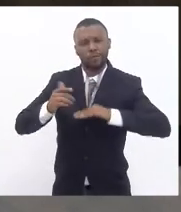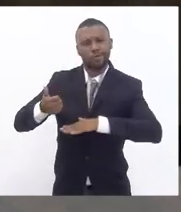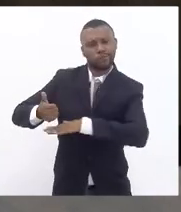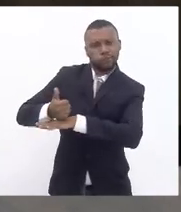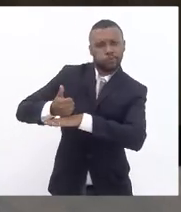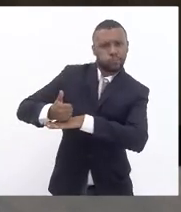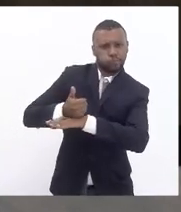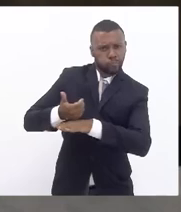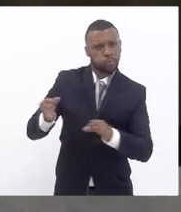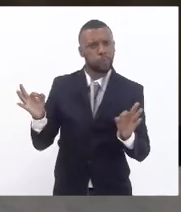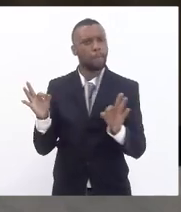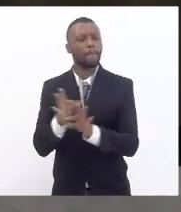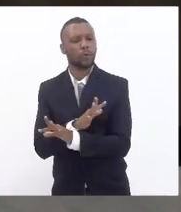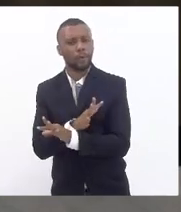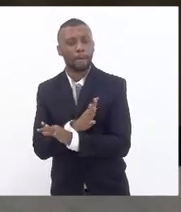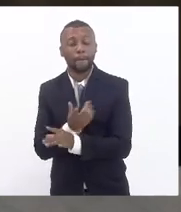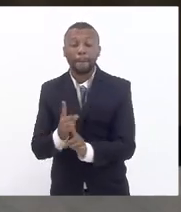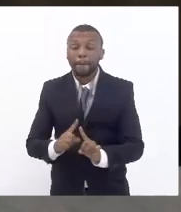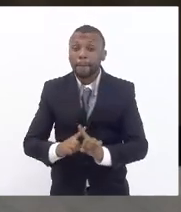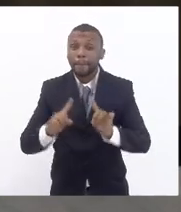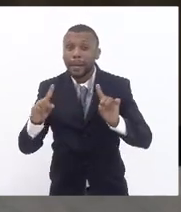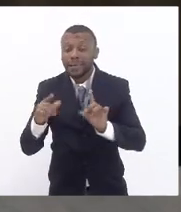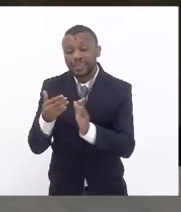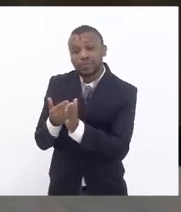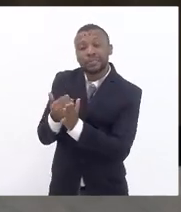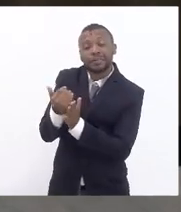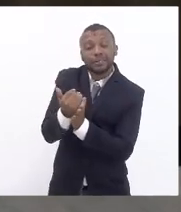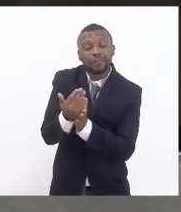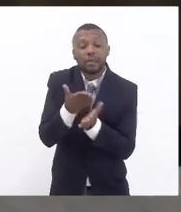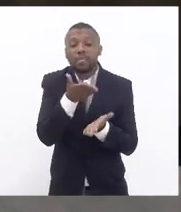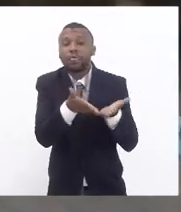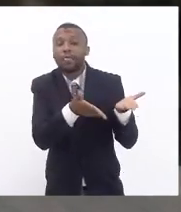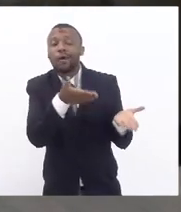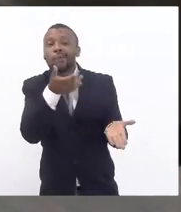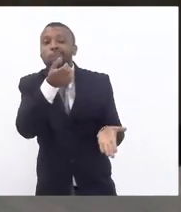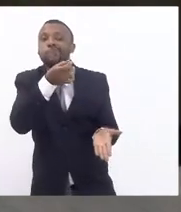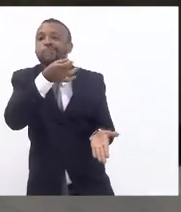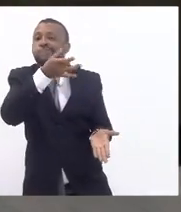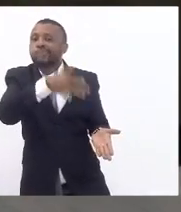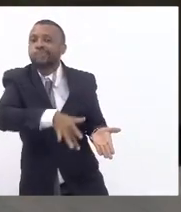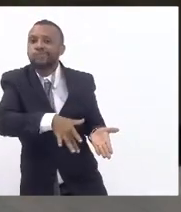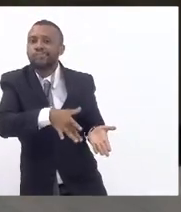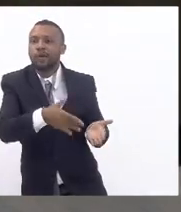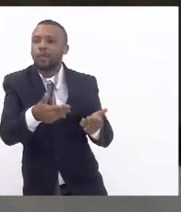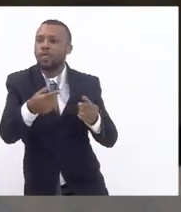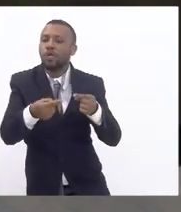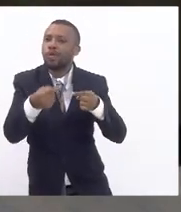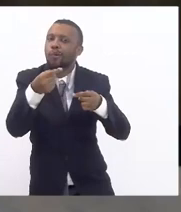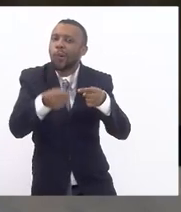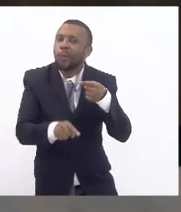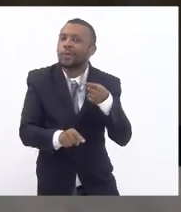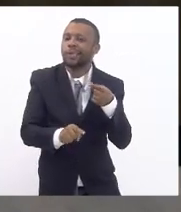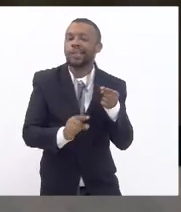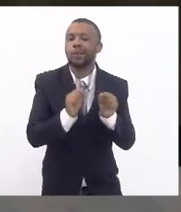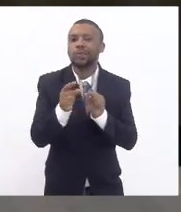tratado desde o início de maneira absolutamente incompatível com o que a gente espera de uma carreira universitária